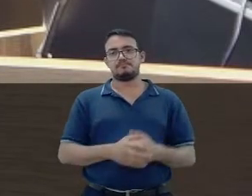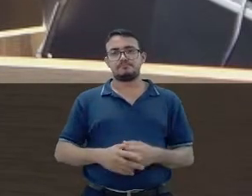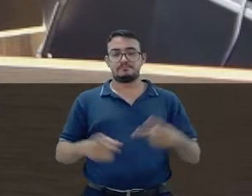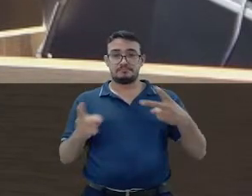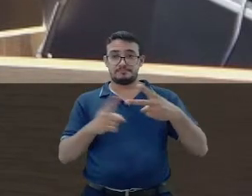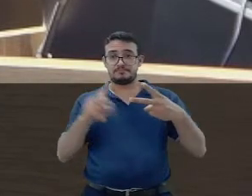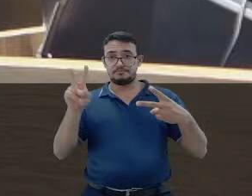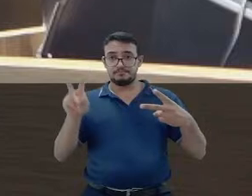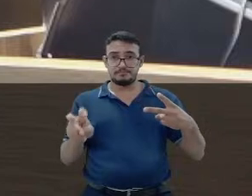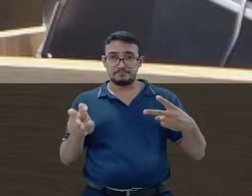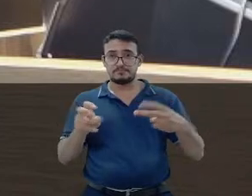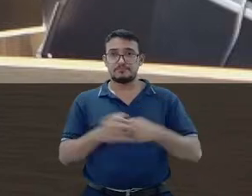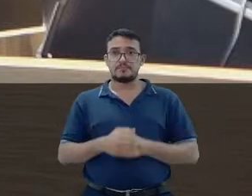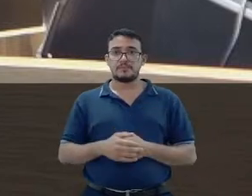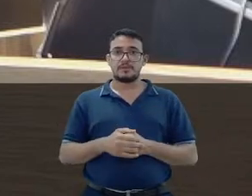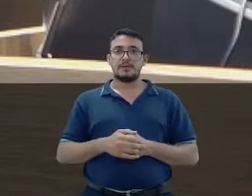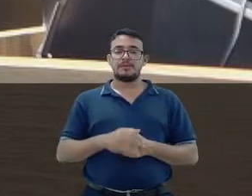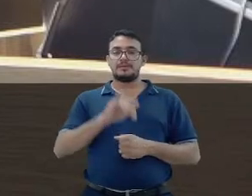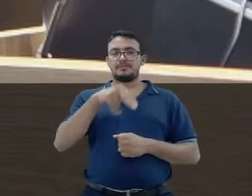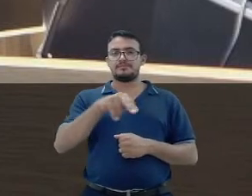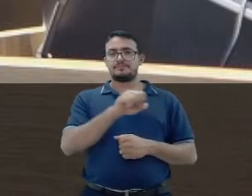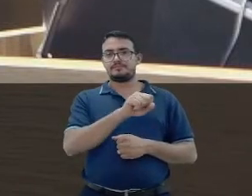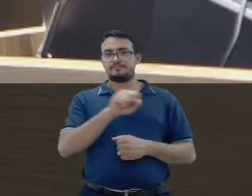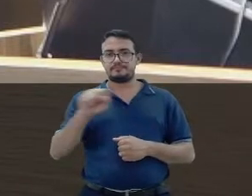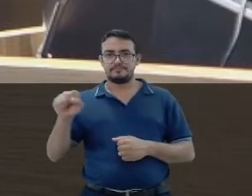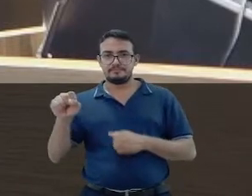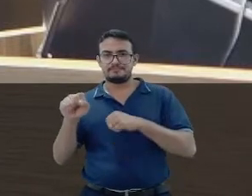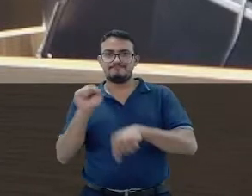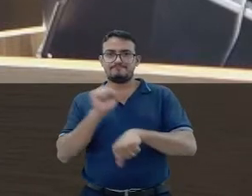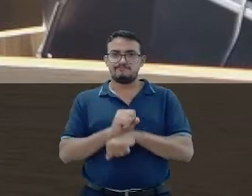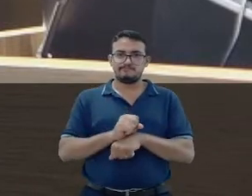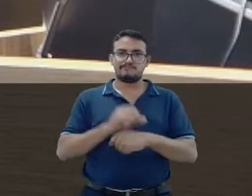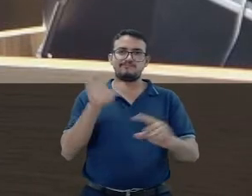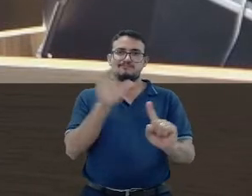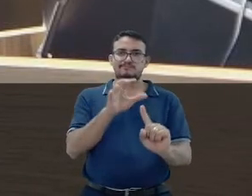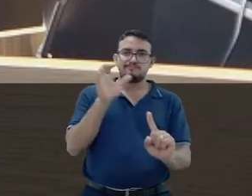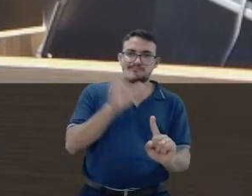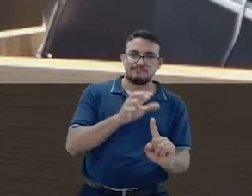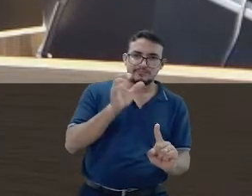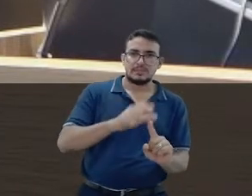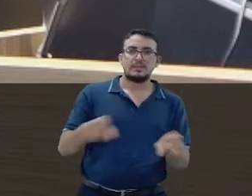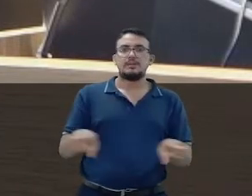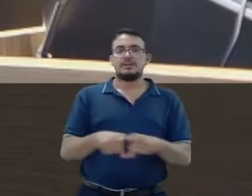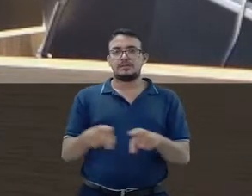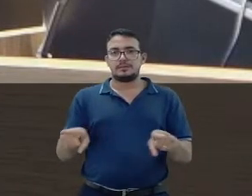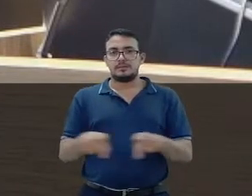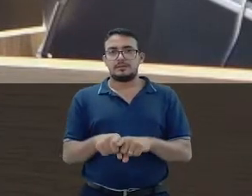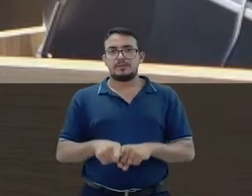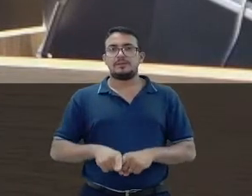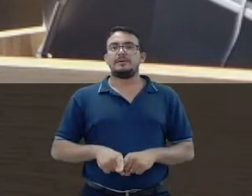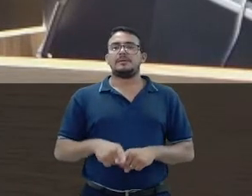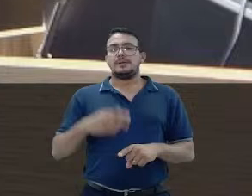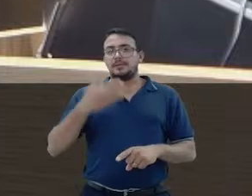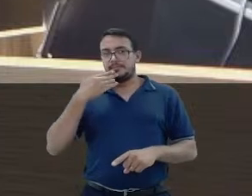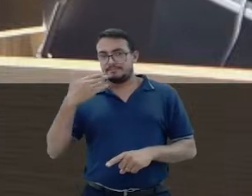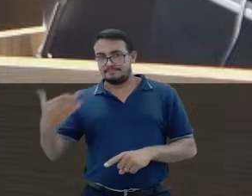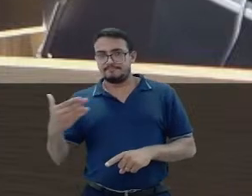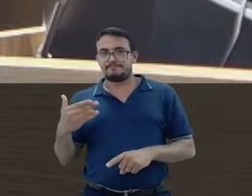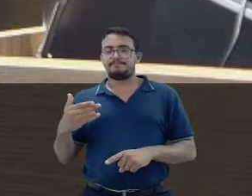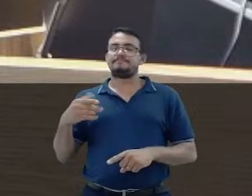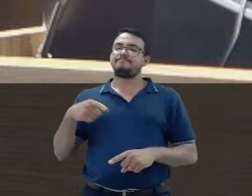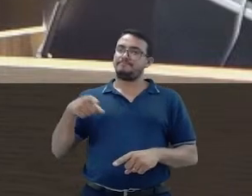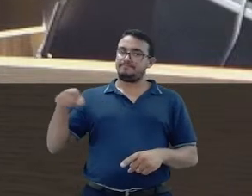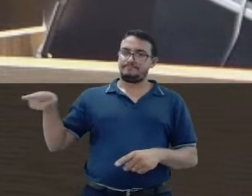tópico é limbo previdenciário, dano moral. Aqui também, pedindo vênias desde já, nossa proposta é manutenção